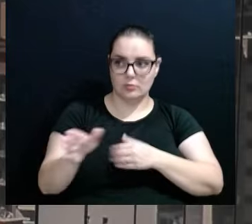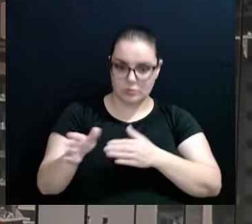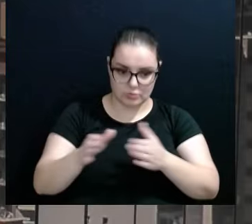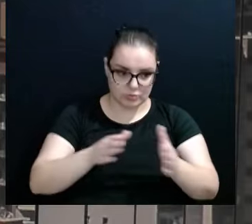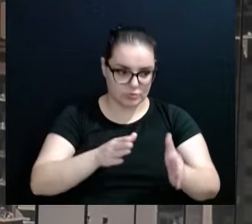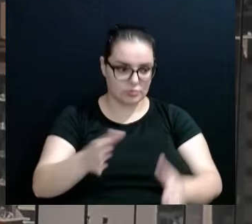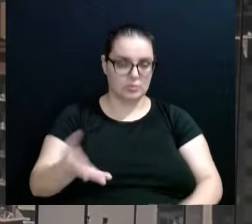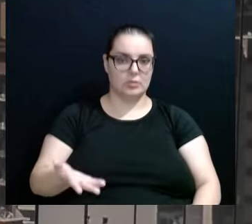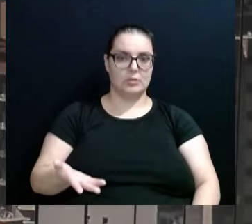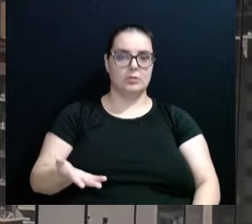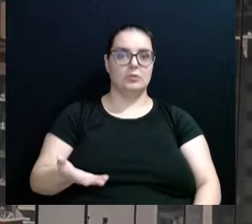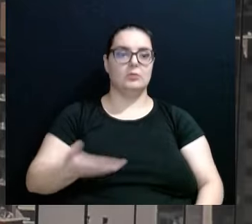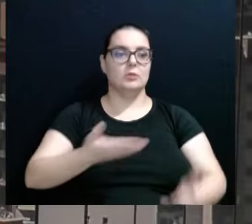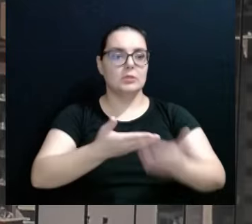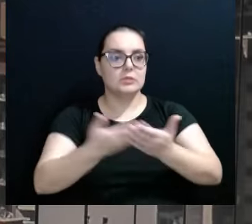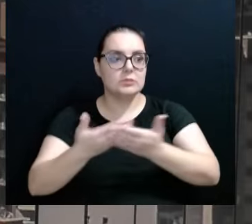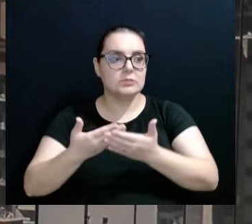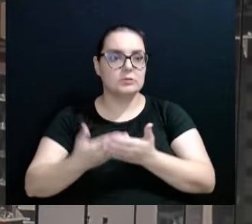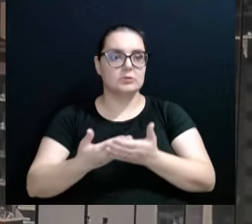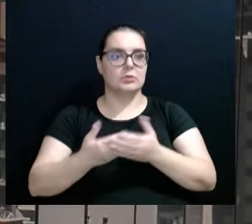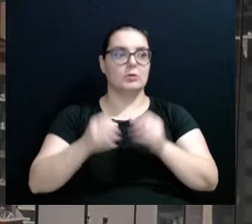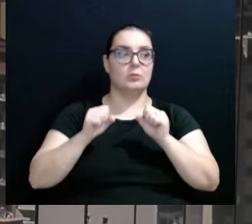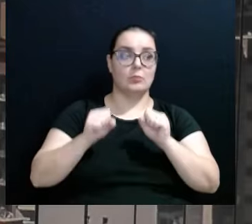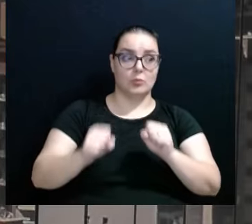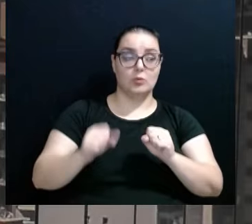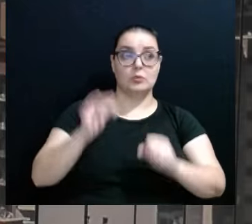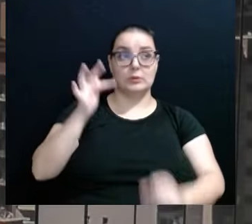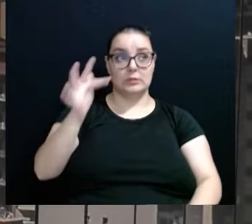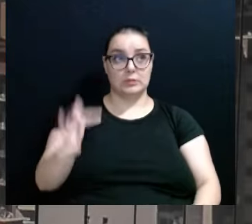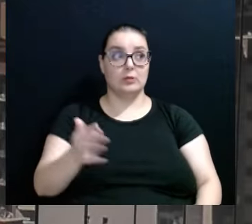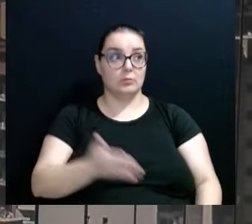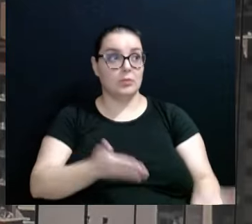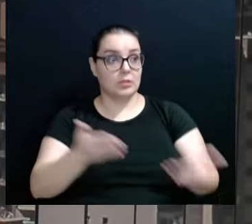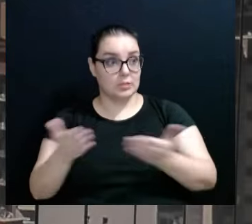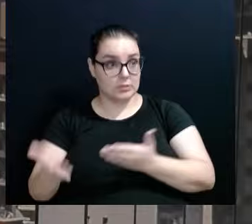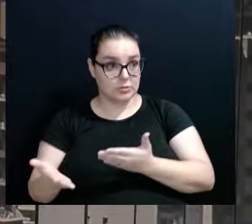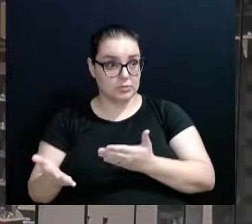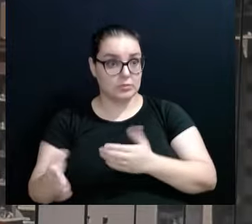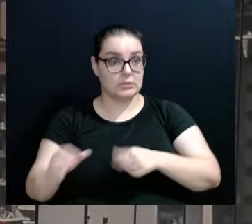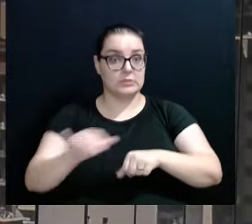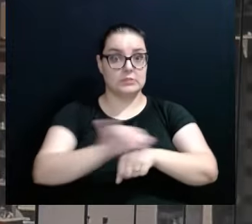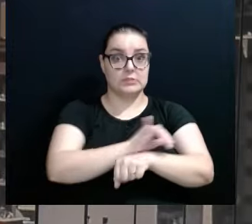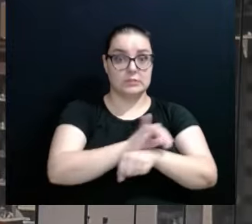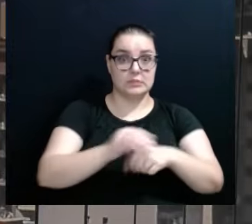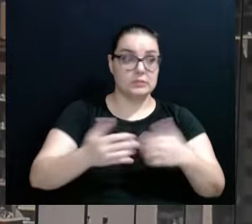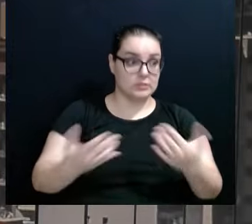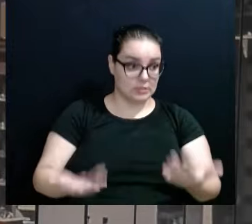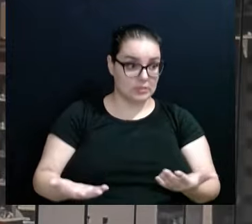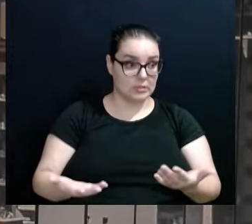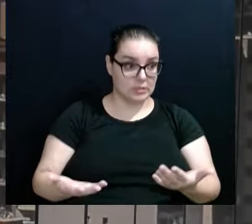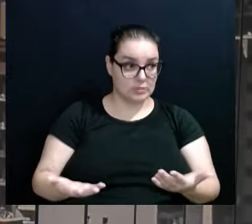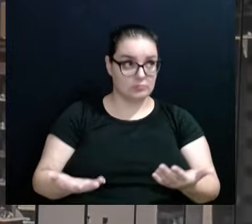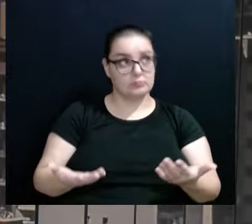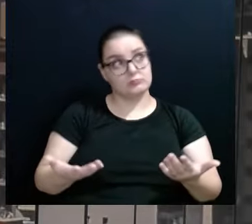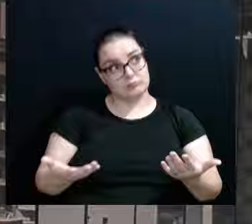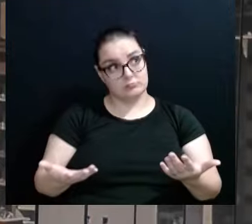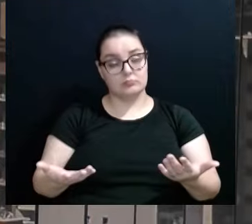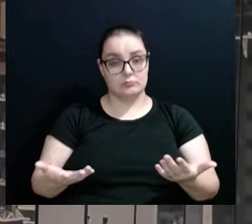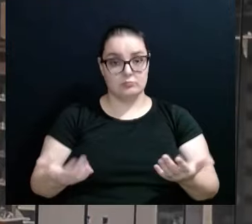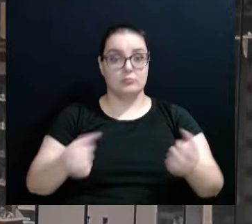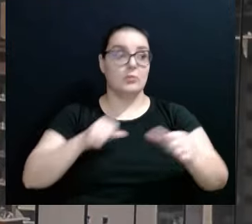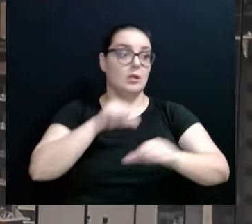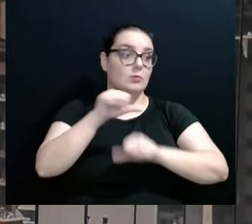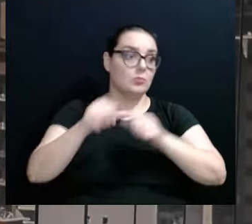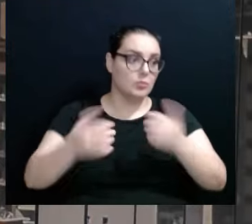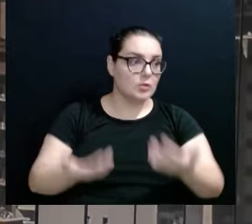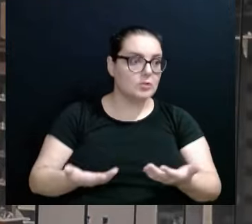um direcionamento de que, com esse estudo, poderemos no futuro apresentar caminhos para,